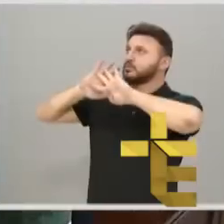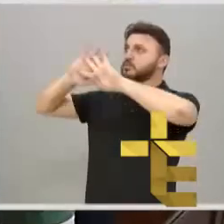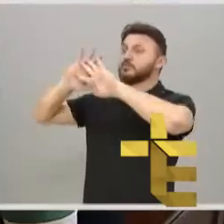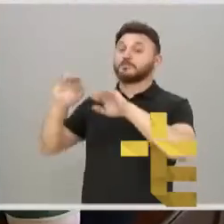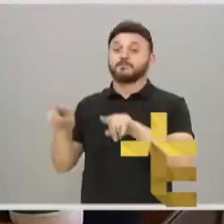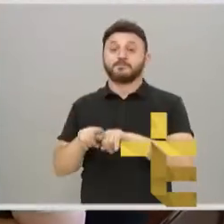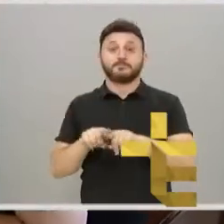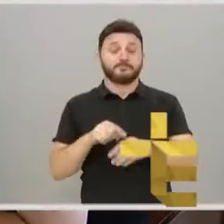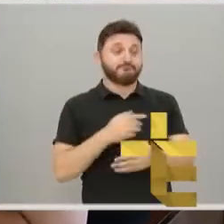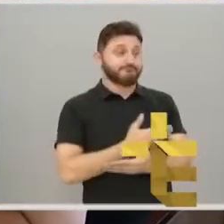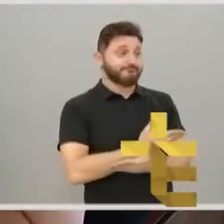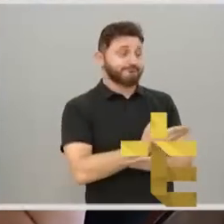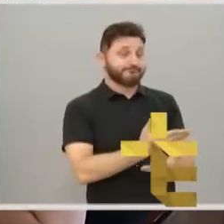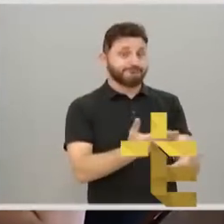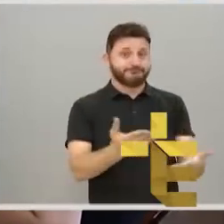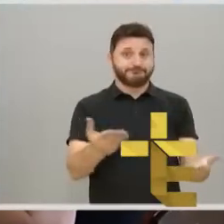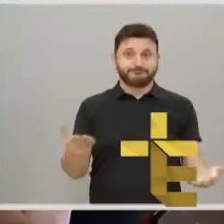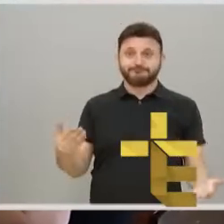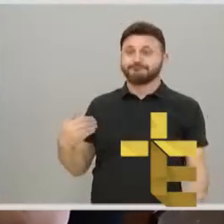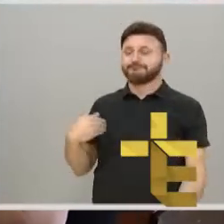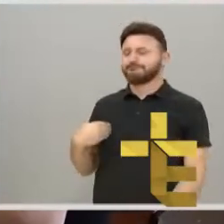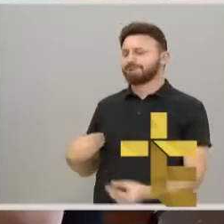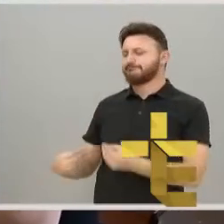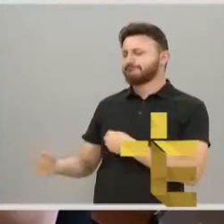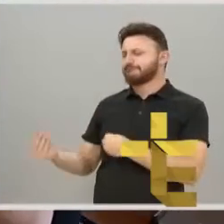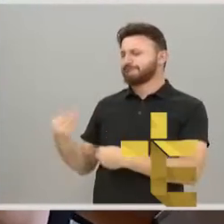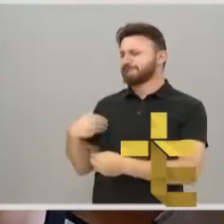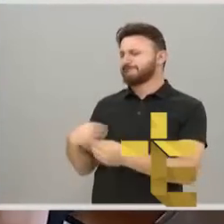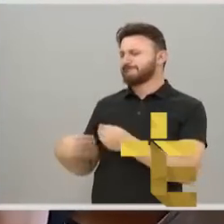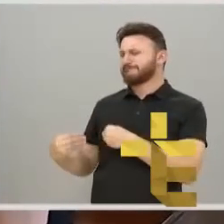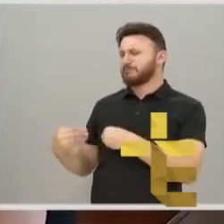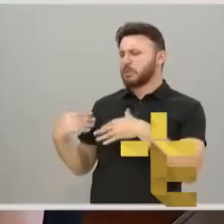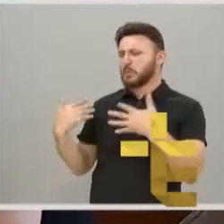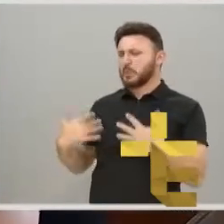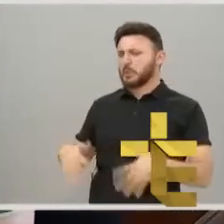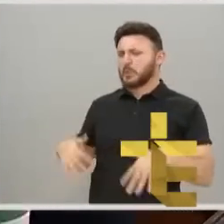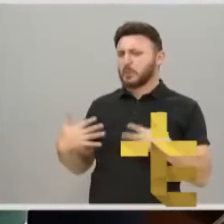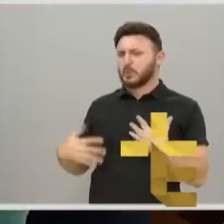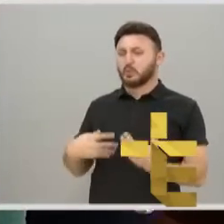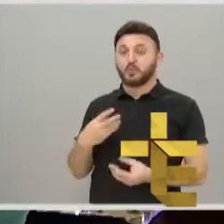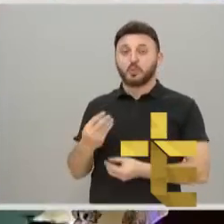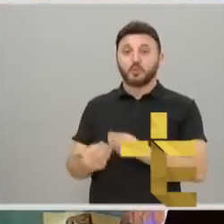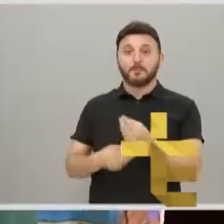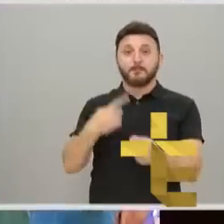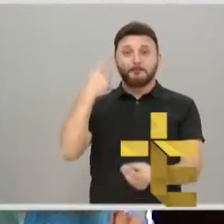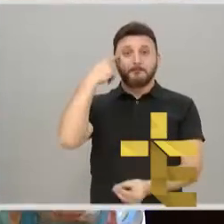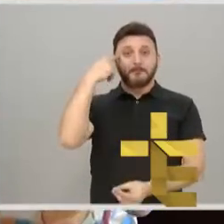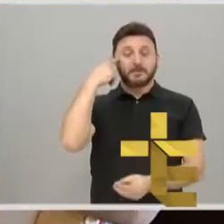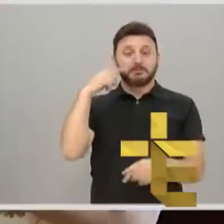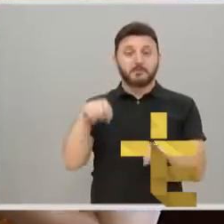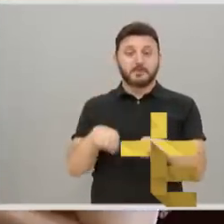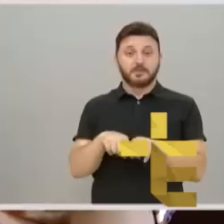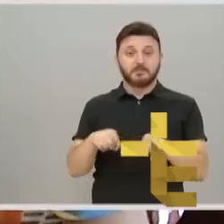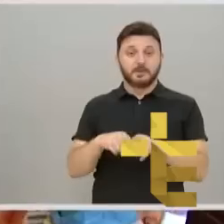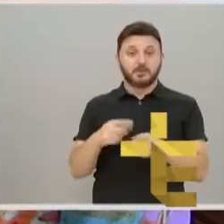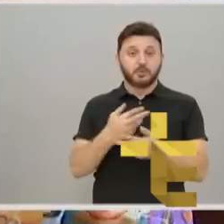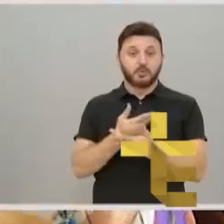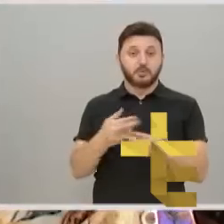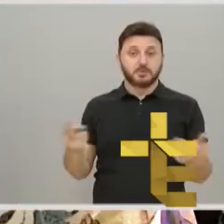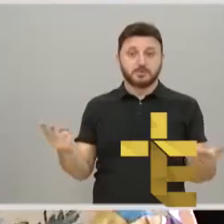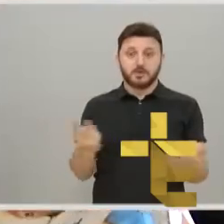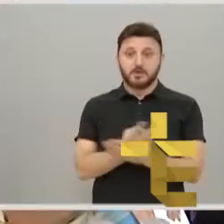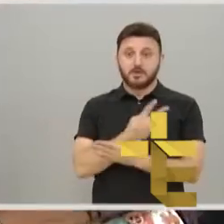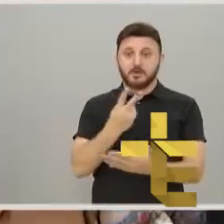a vós, irmãos e irmãs, que pequei muitas vezes por pensamentos